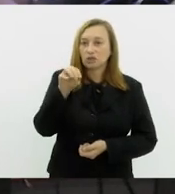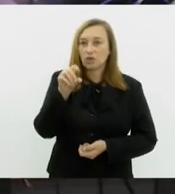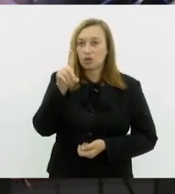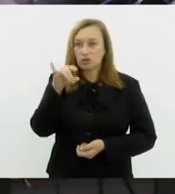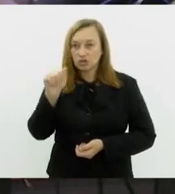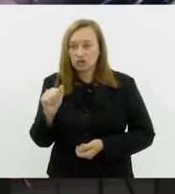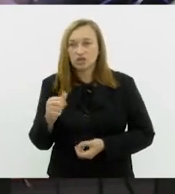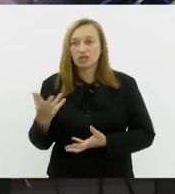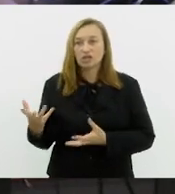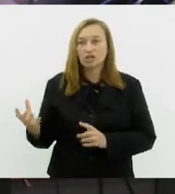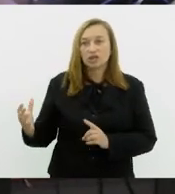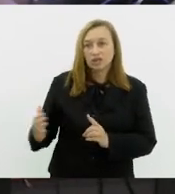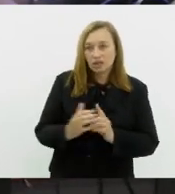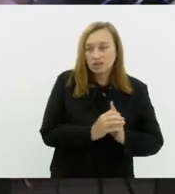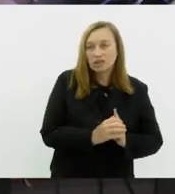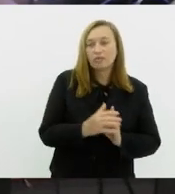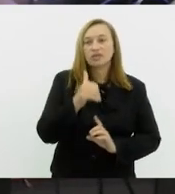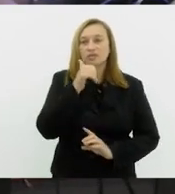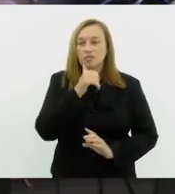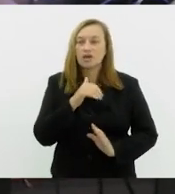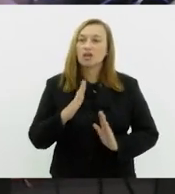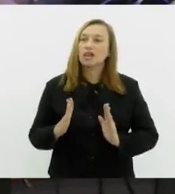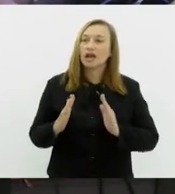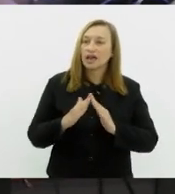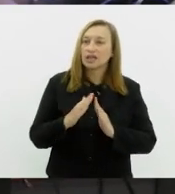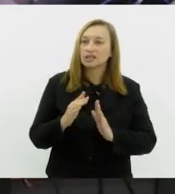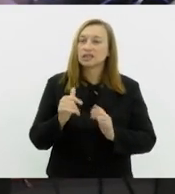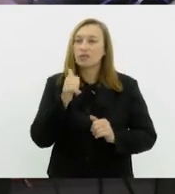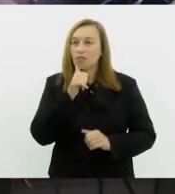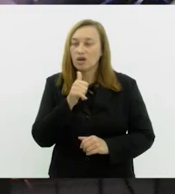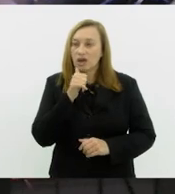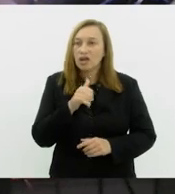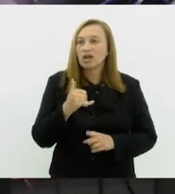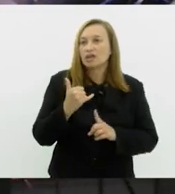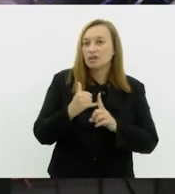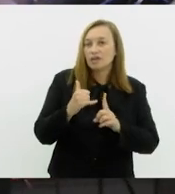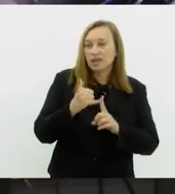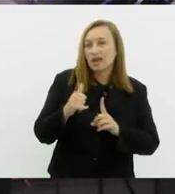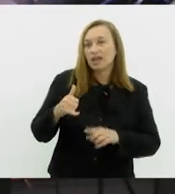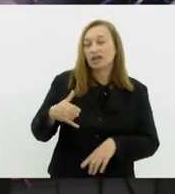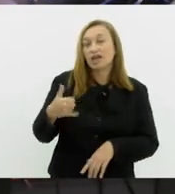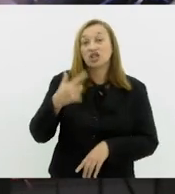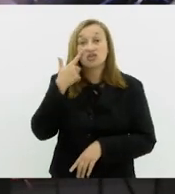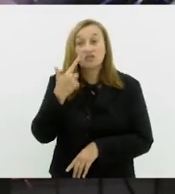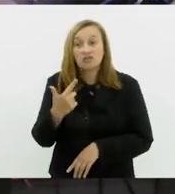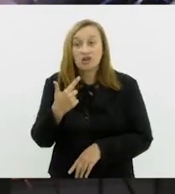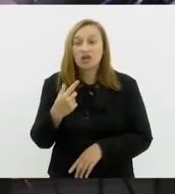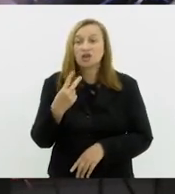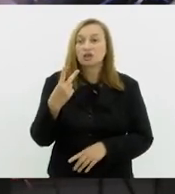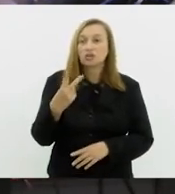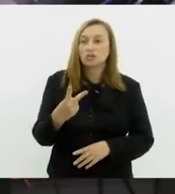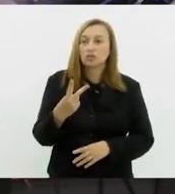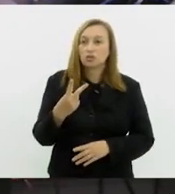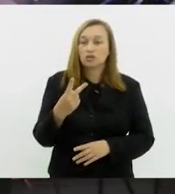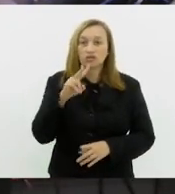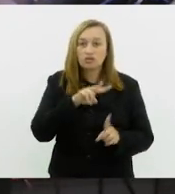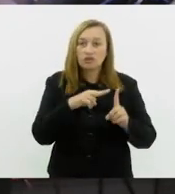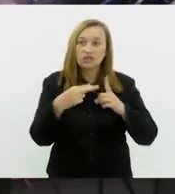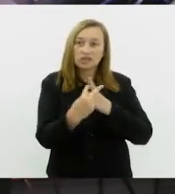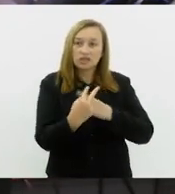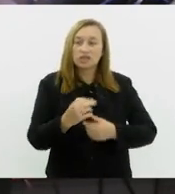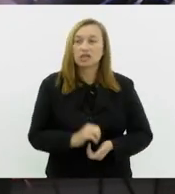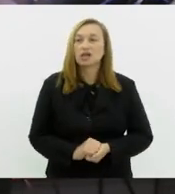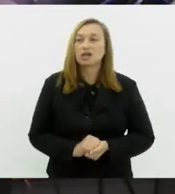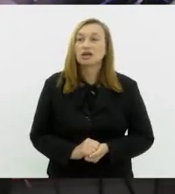mulheres na Casa das Mulheres, principalmente na meia-idade, que a gente vê que tem dois lados, né? A culpabilização